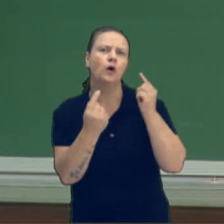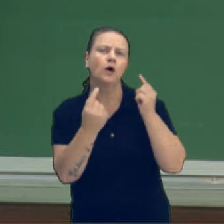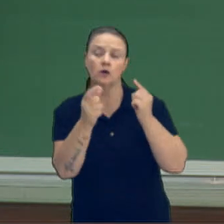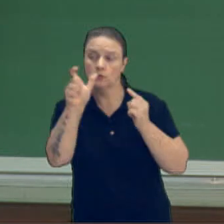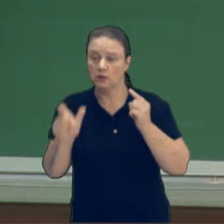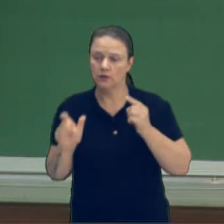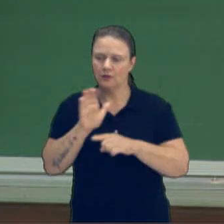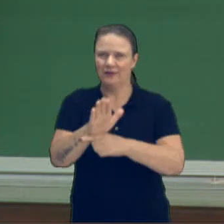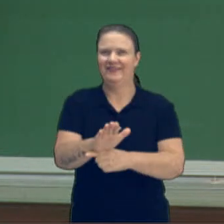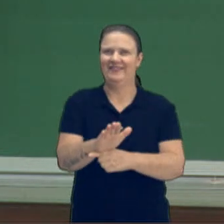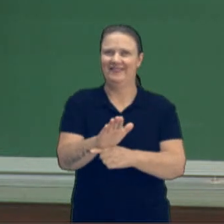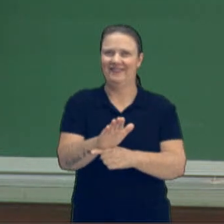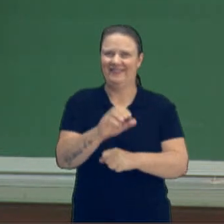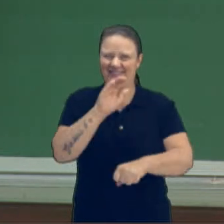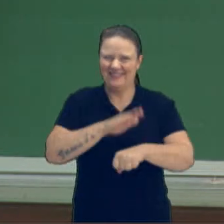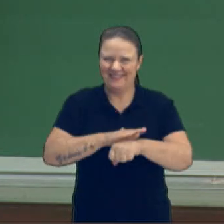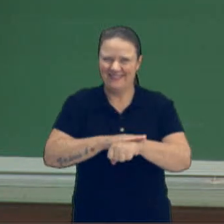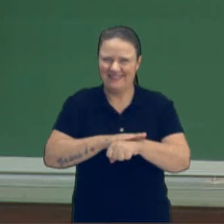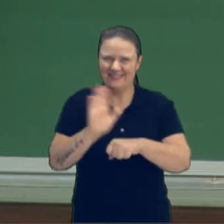beneficiado. Então, vamos lá.